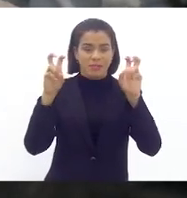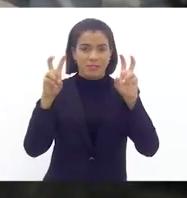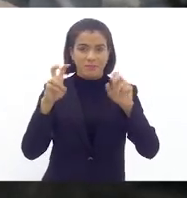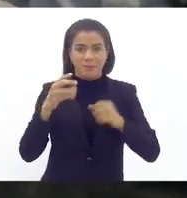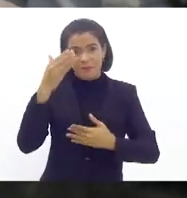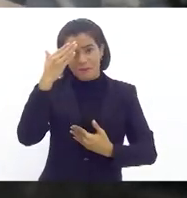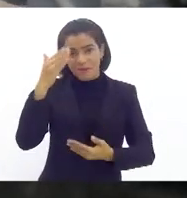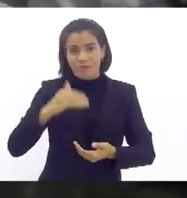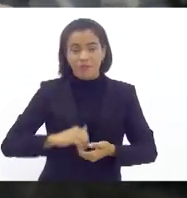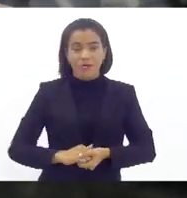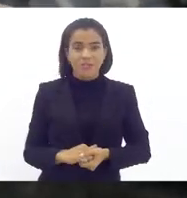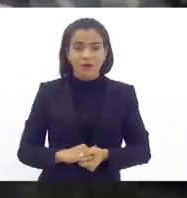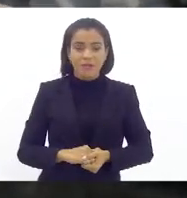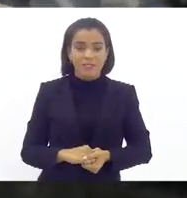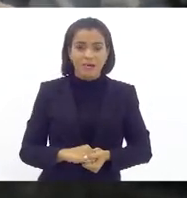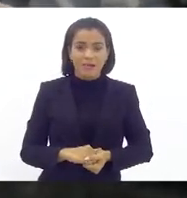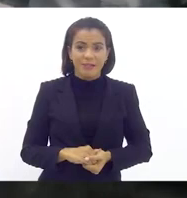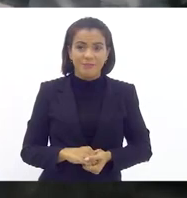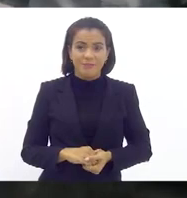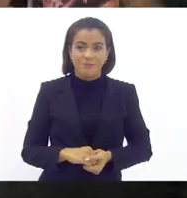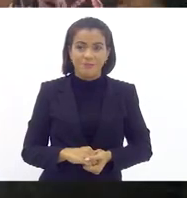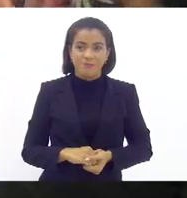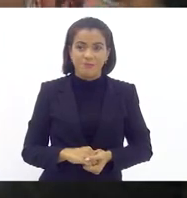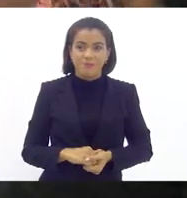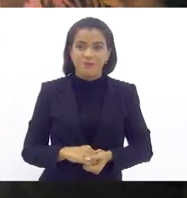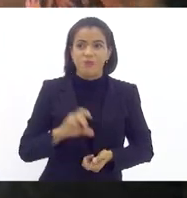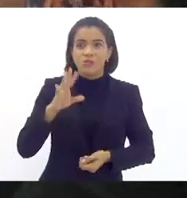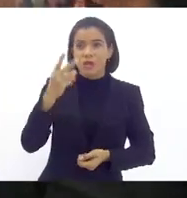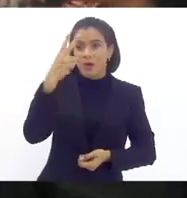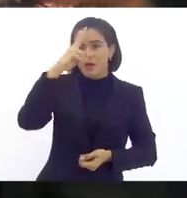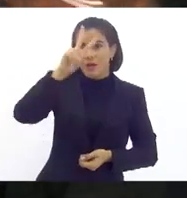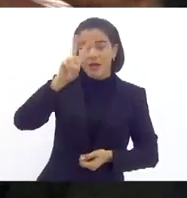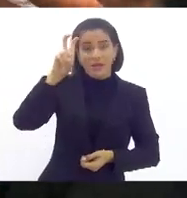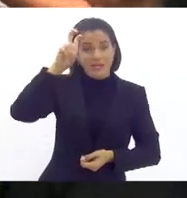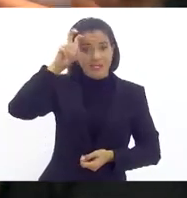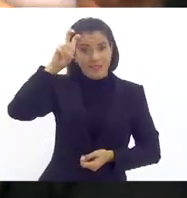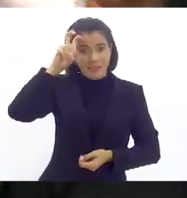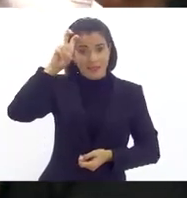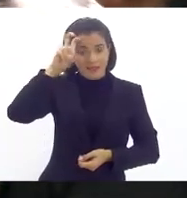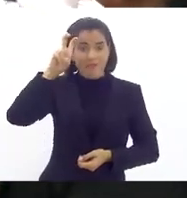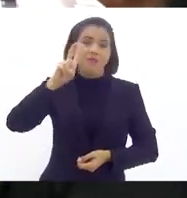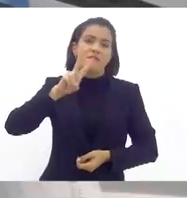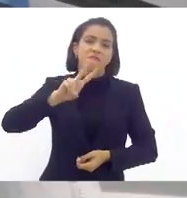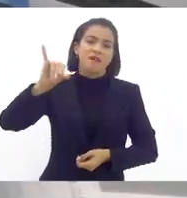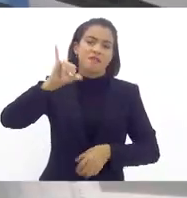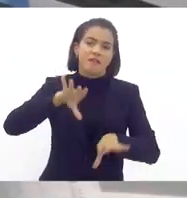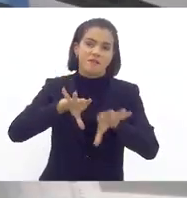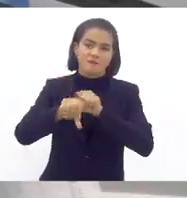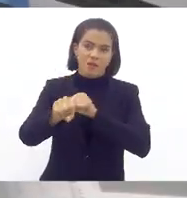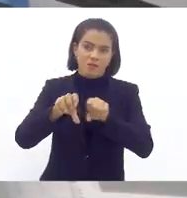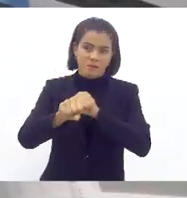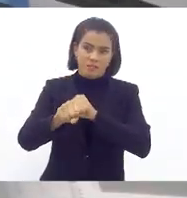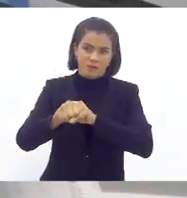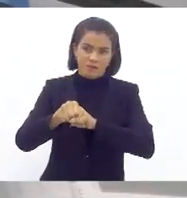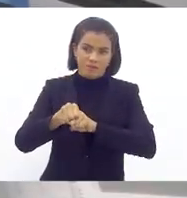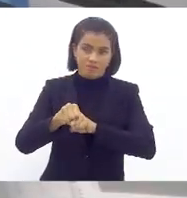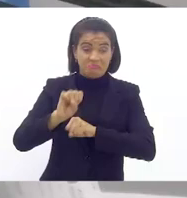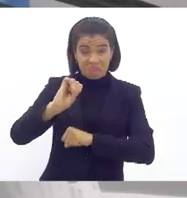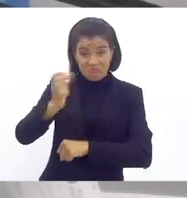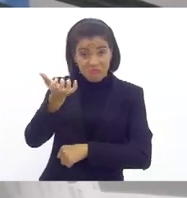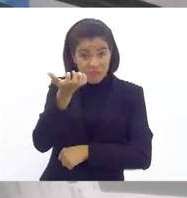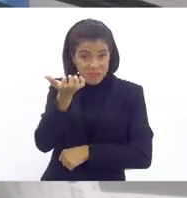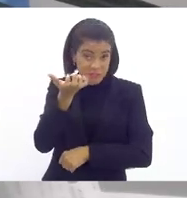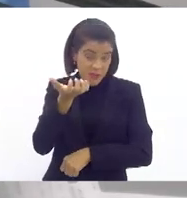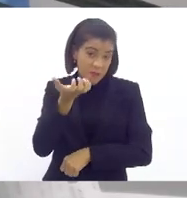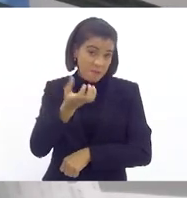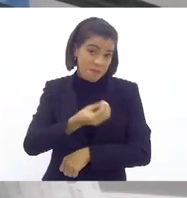obrigada. Obrigado, Cris, excelente fala. Só para lembrar que quinta-feira vai ter a formação às 17 horas. Quem quiser participar